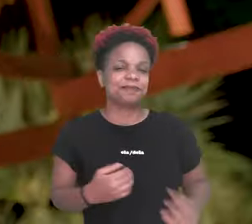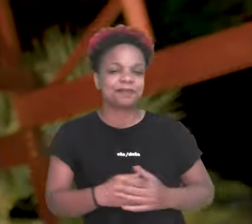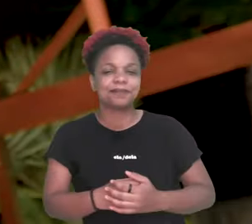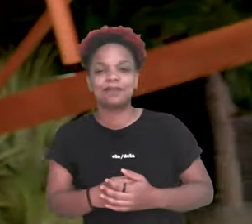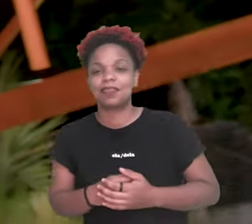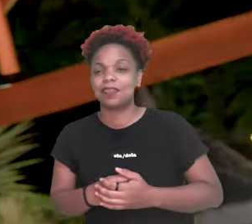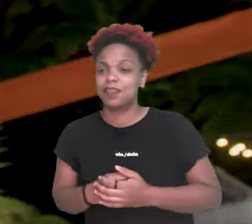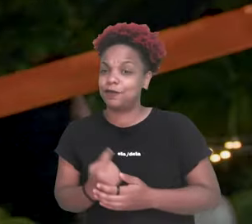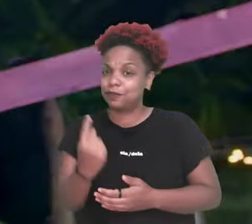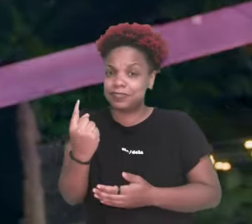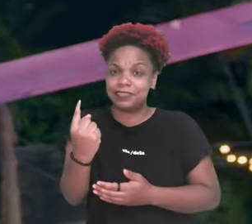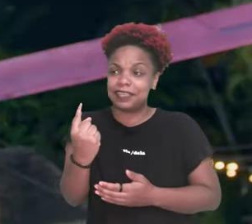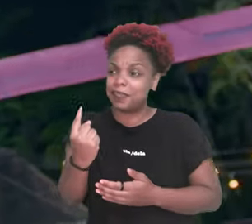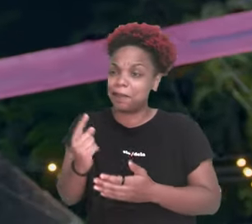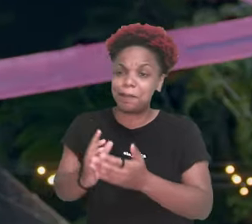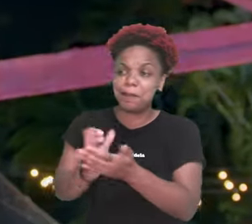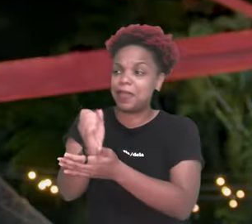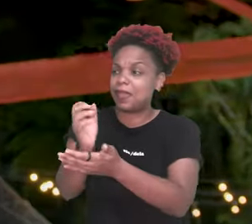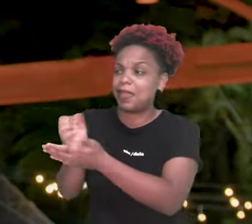Ele é mais